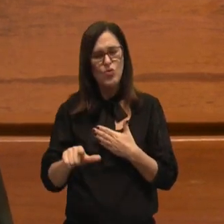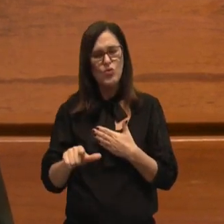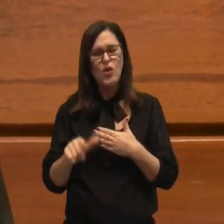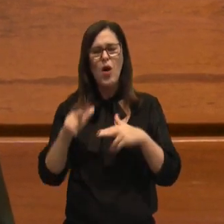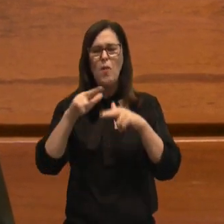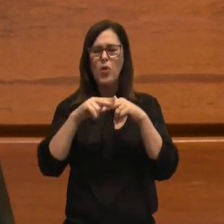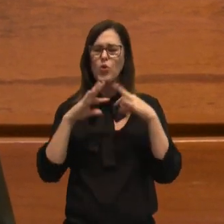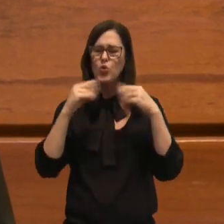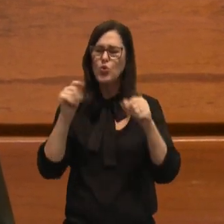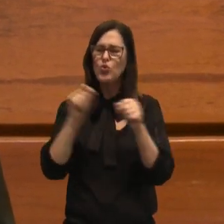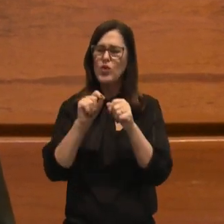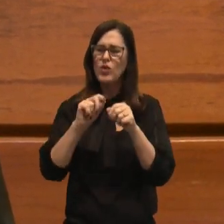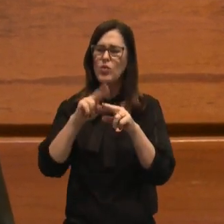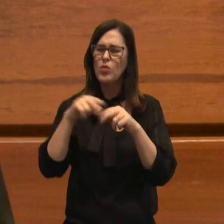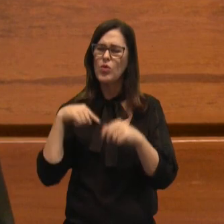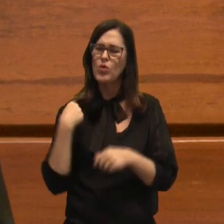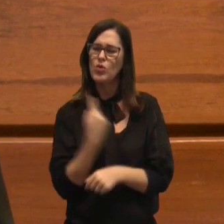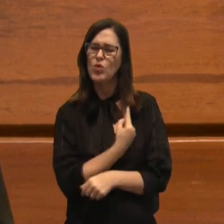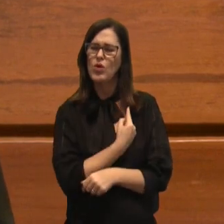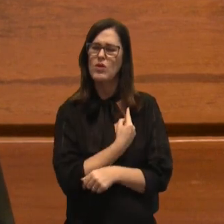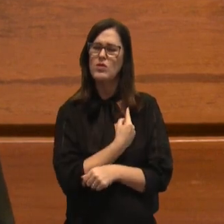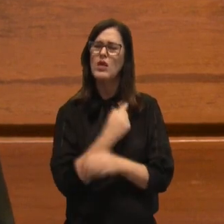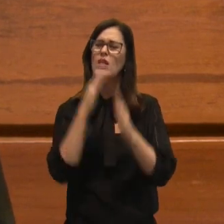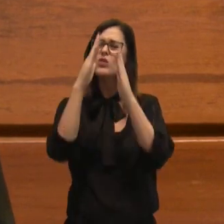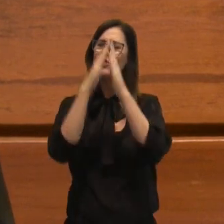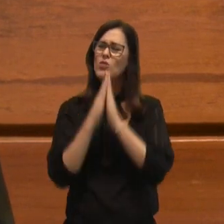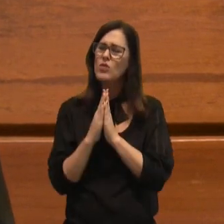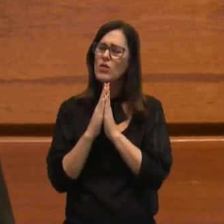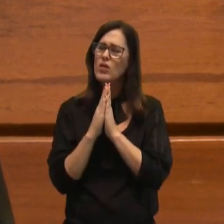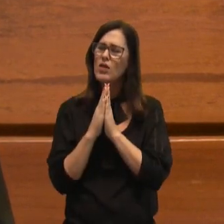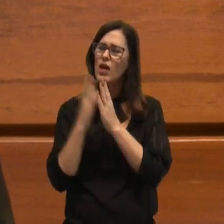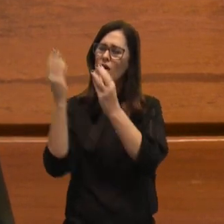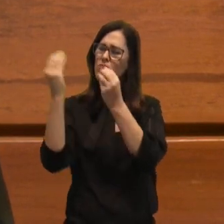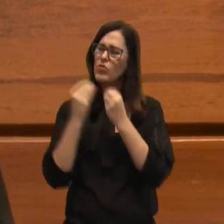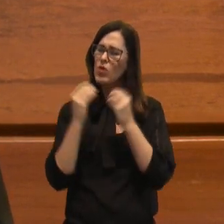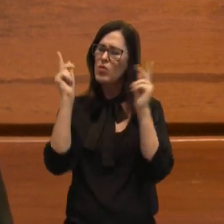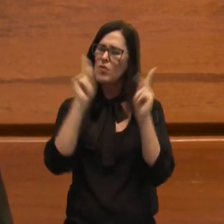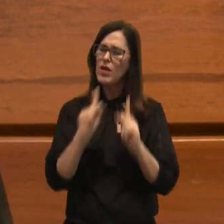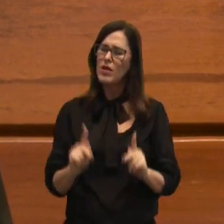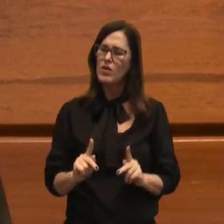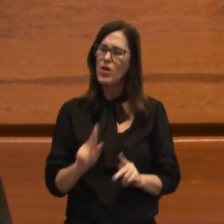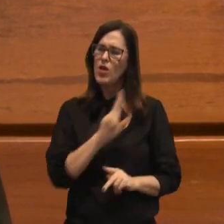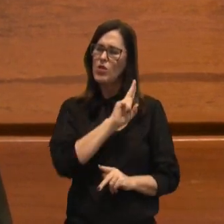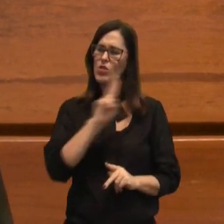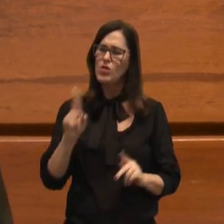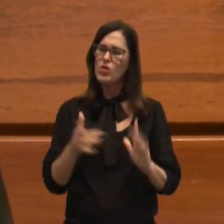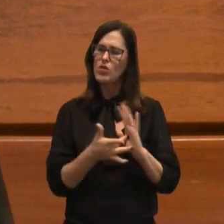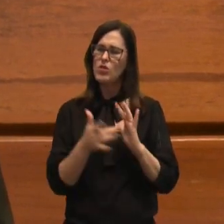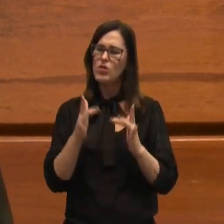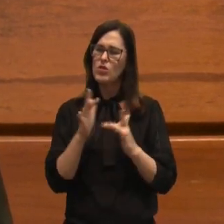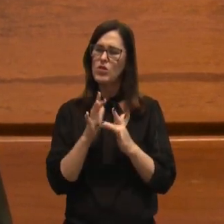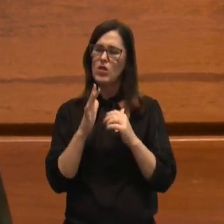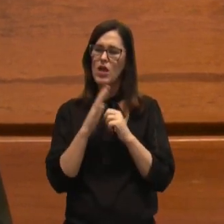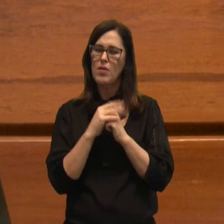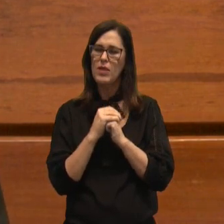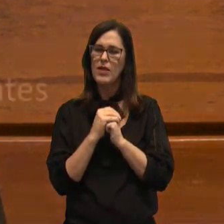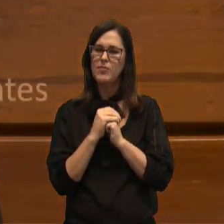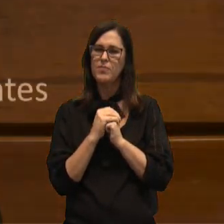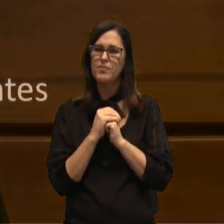por tudo que tem feito por nós e rogamos que o Senhor nos conceda a Tua paz. Em nome do Senhor Jesus,